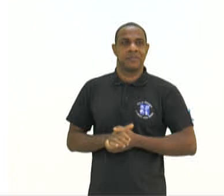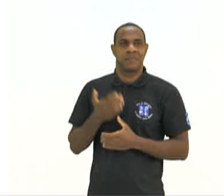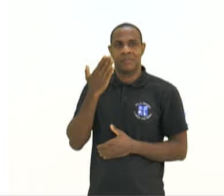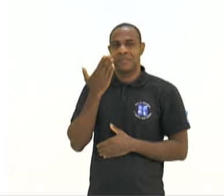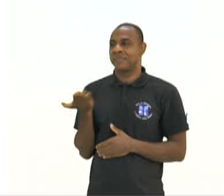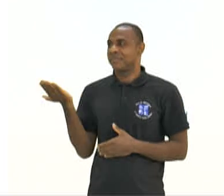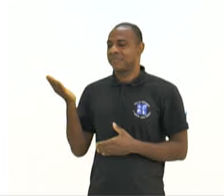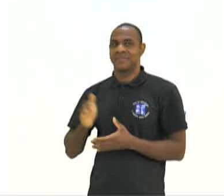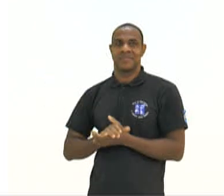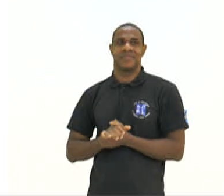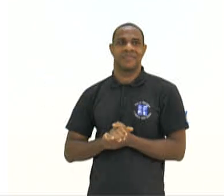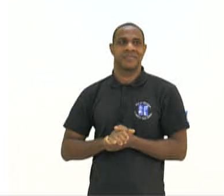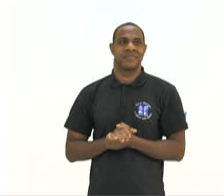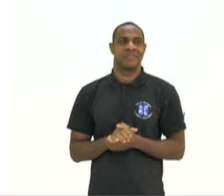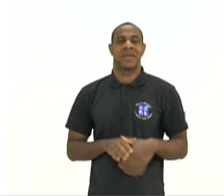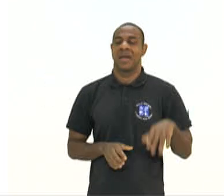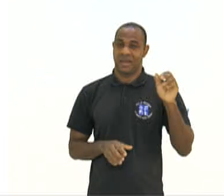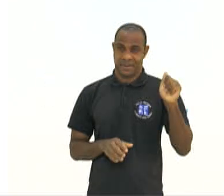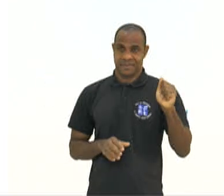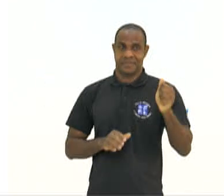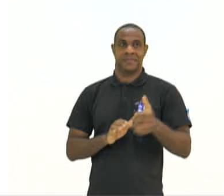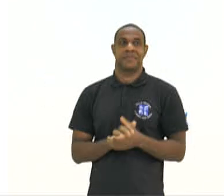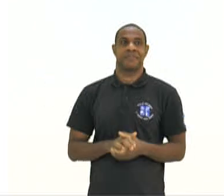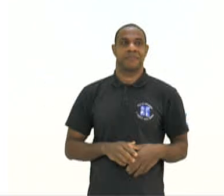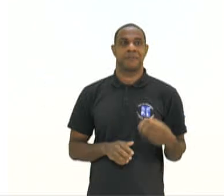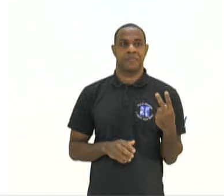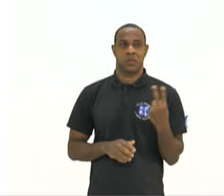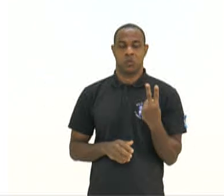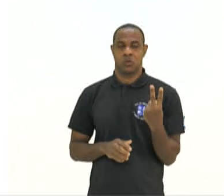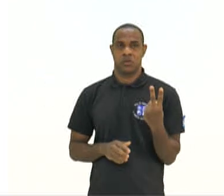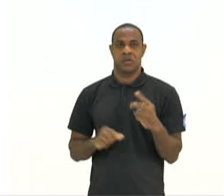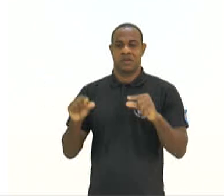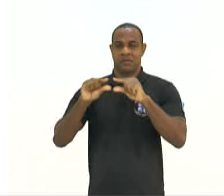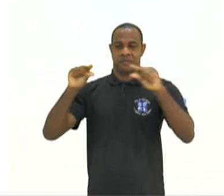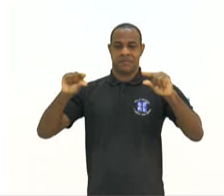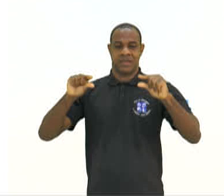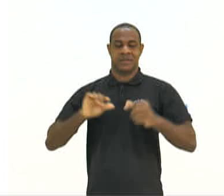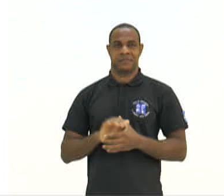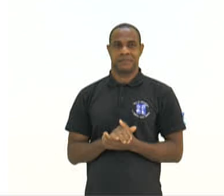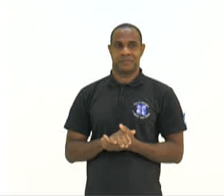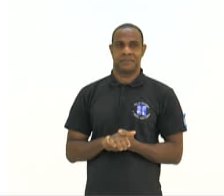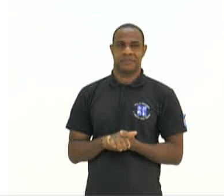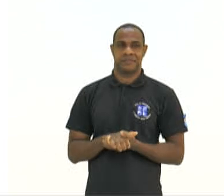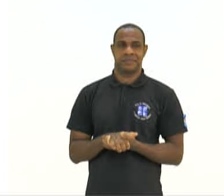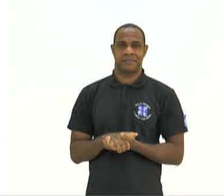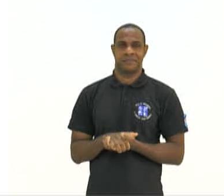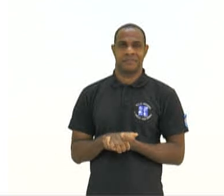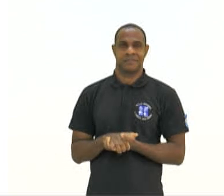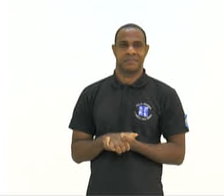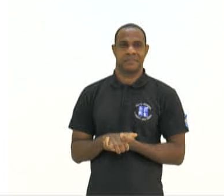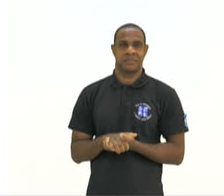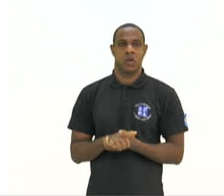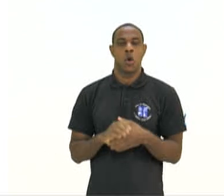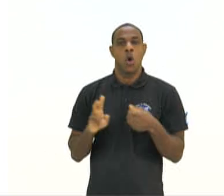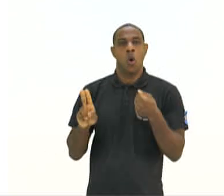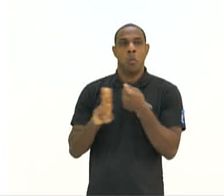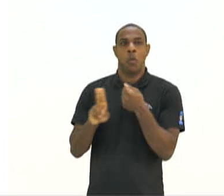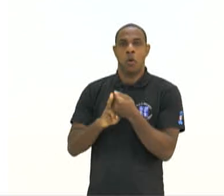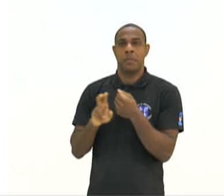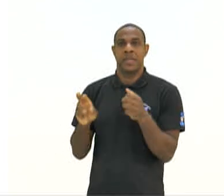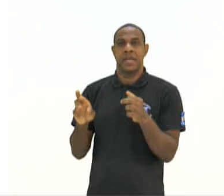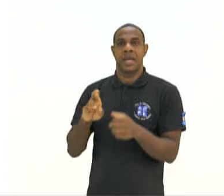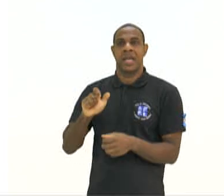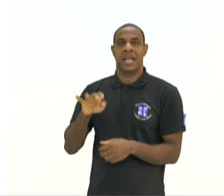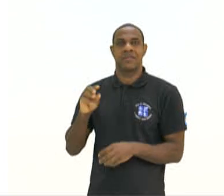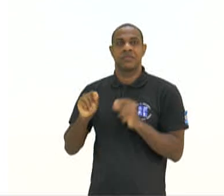o pesquisador está desenvolvendo. Na frase, the real sport that they imitate, o pronome relativo se